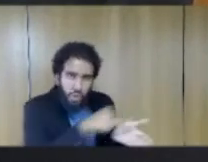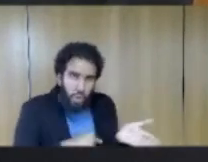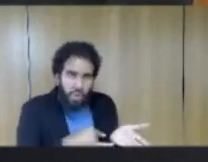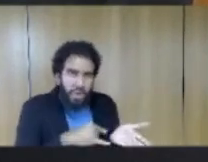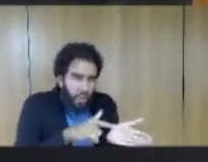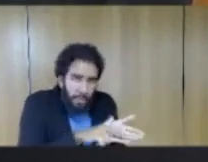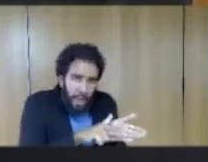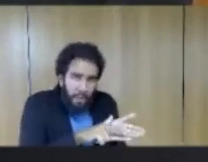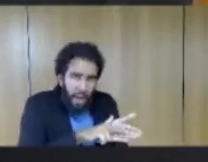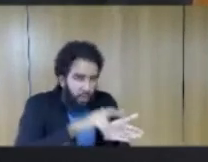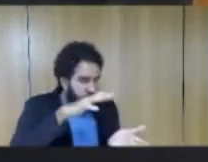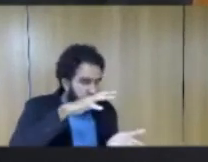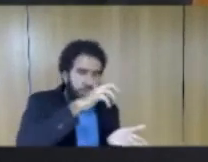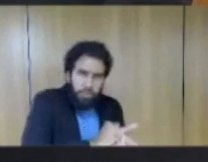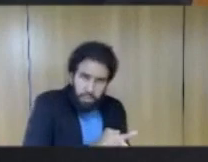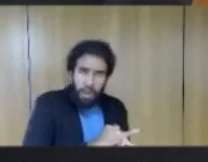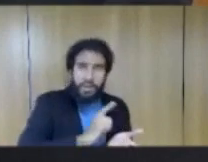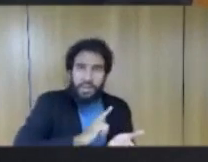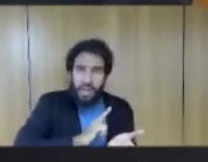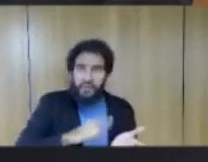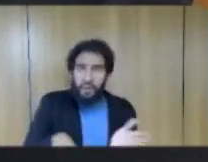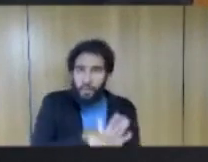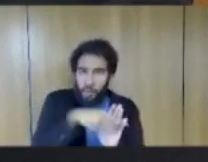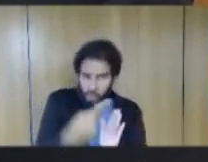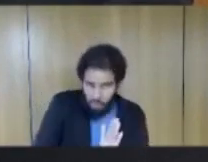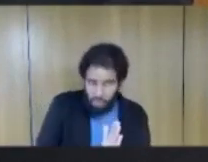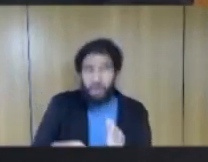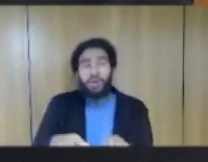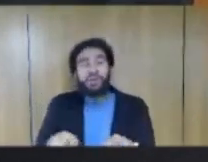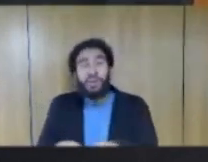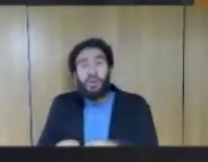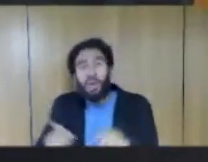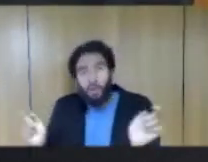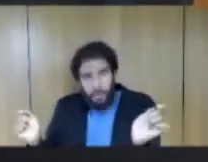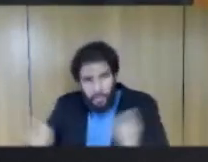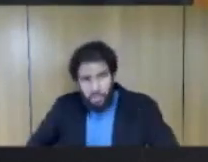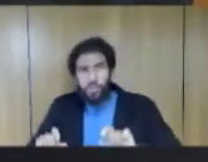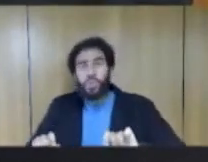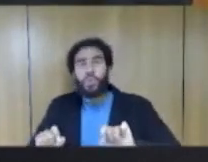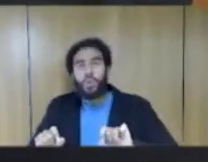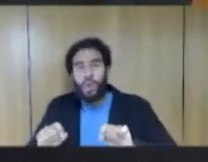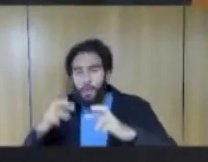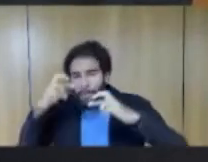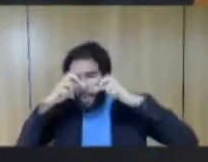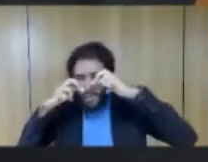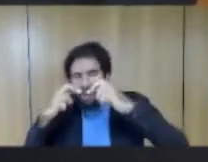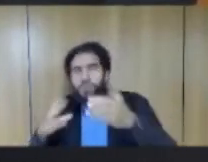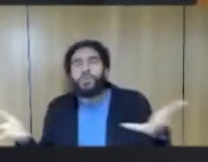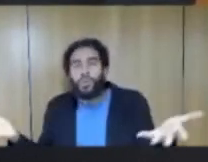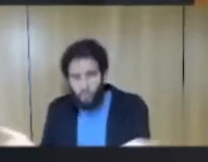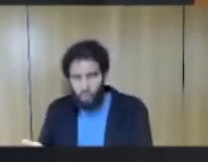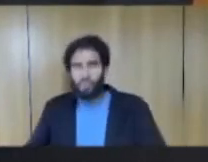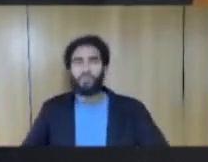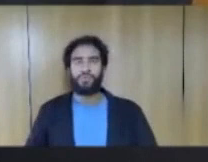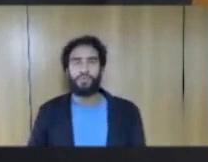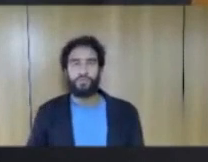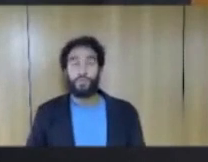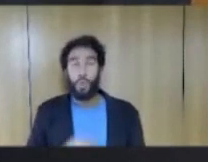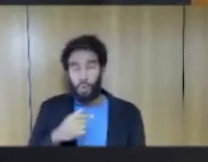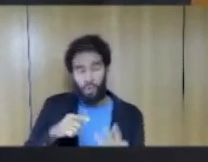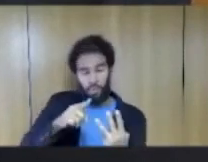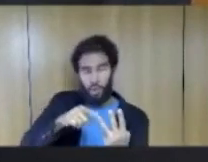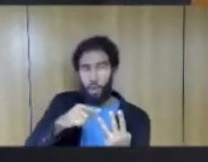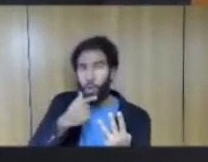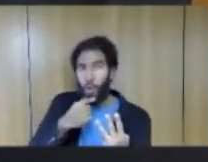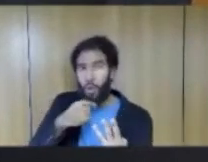houve a homologação E com isso foi possível essa operação de hoje o senhor Maxwell